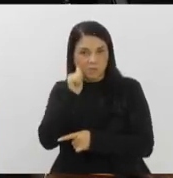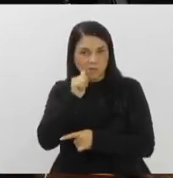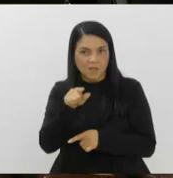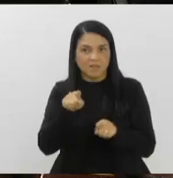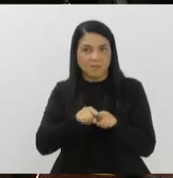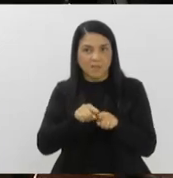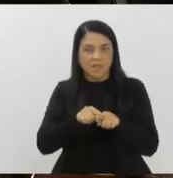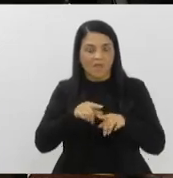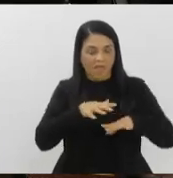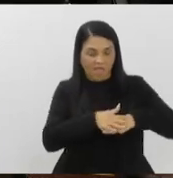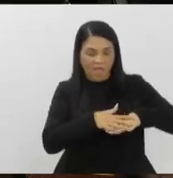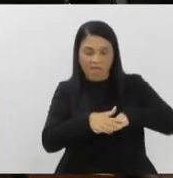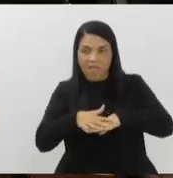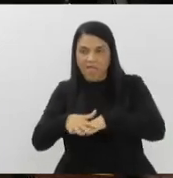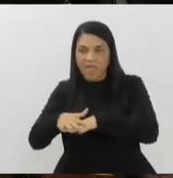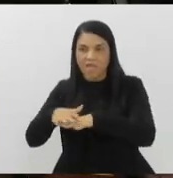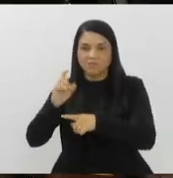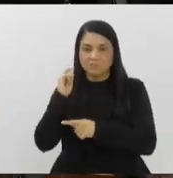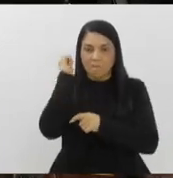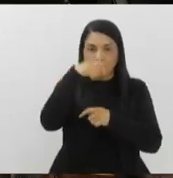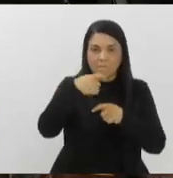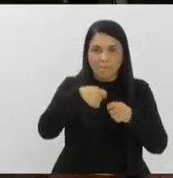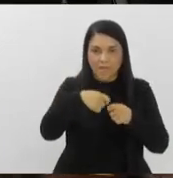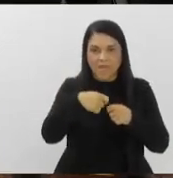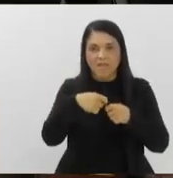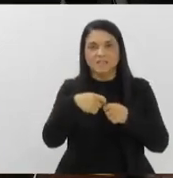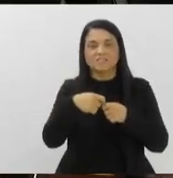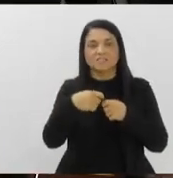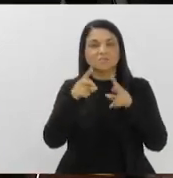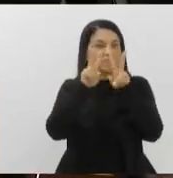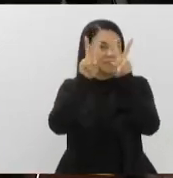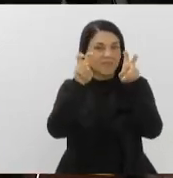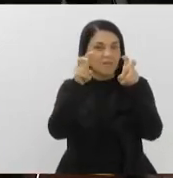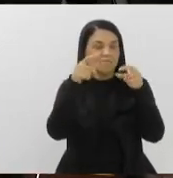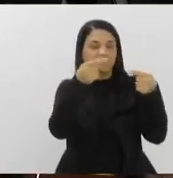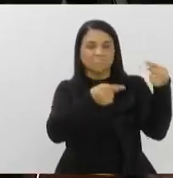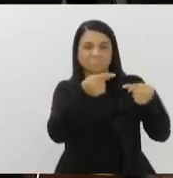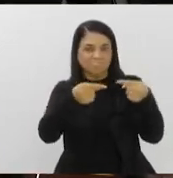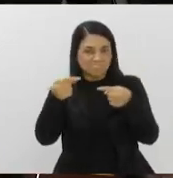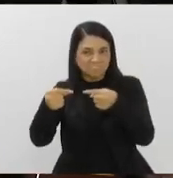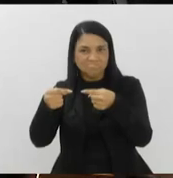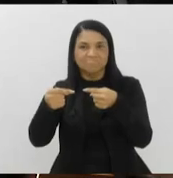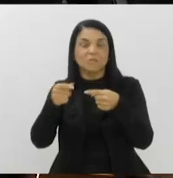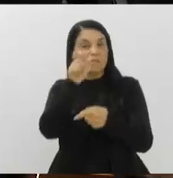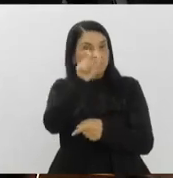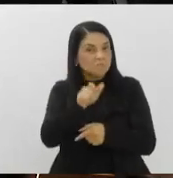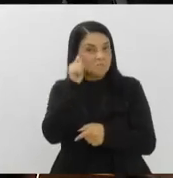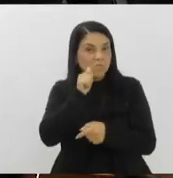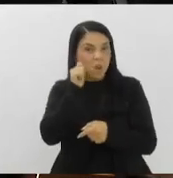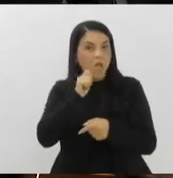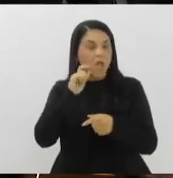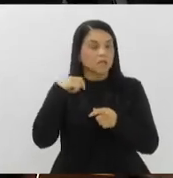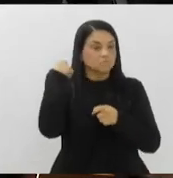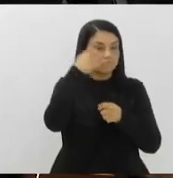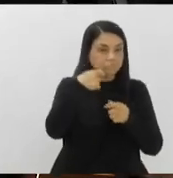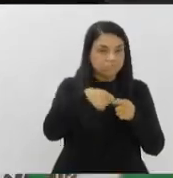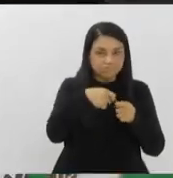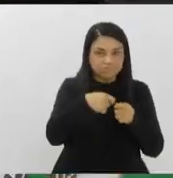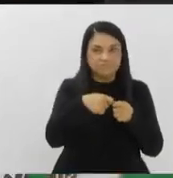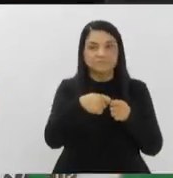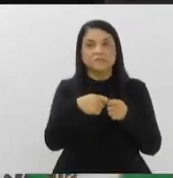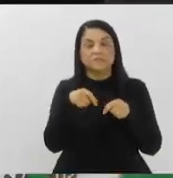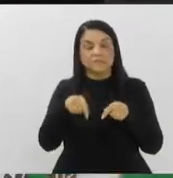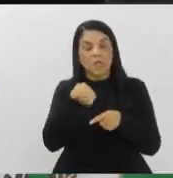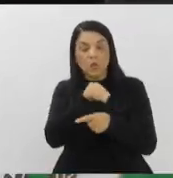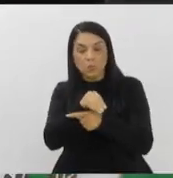das mulheres pescadoras, dessas mulheres que vivem do mar. A gente está falando também de cuidado nesse